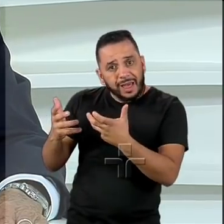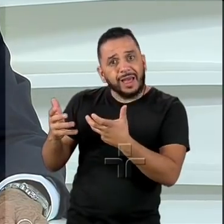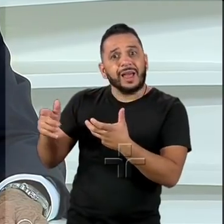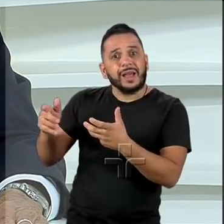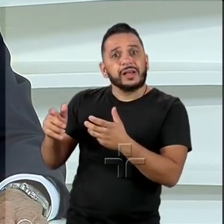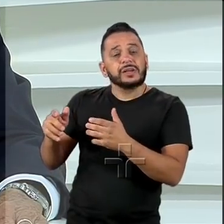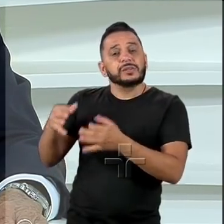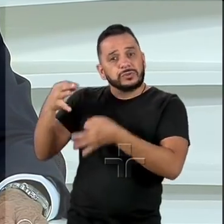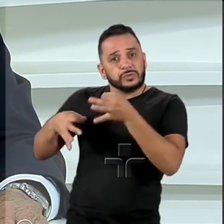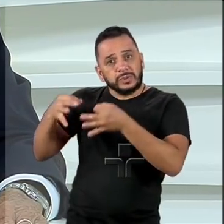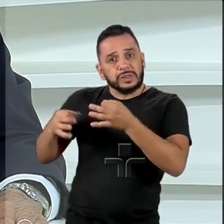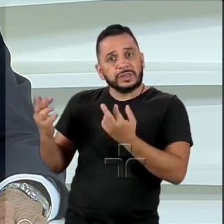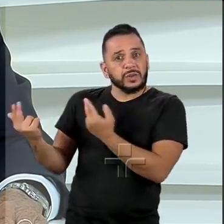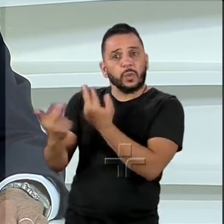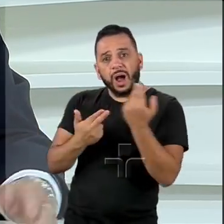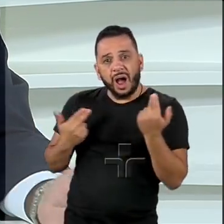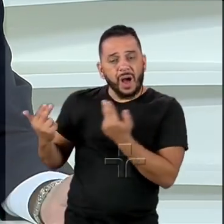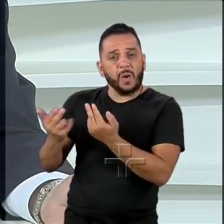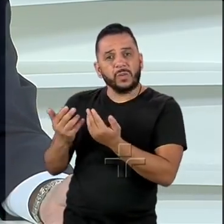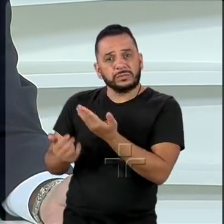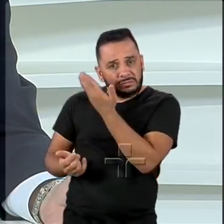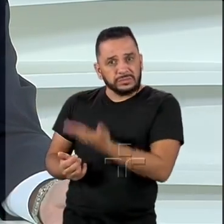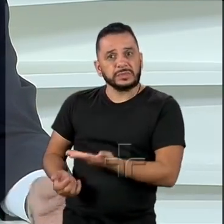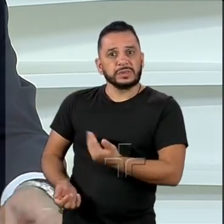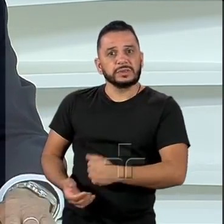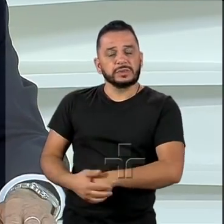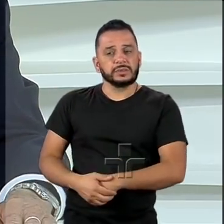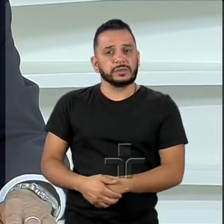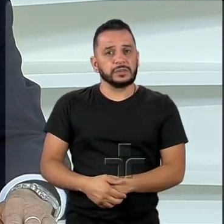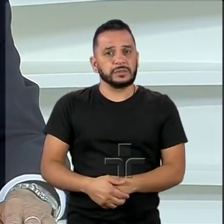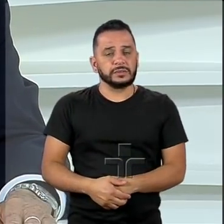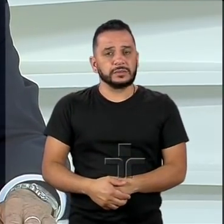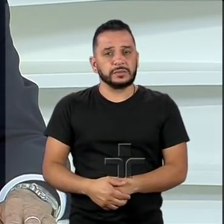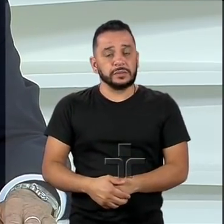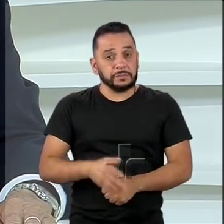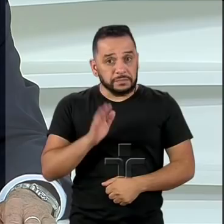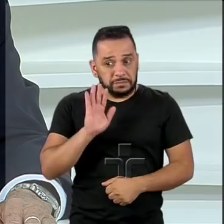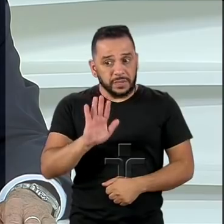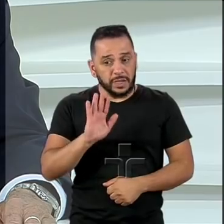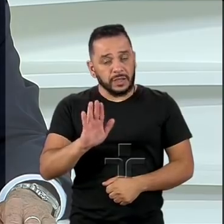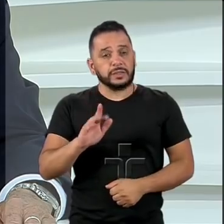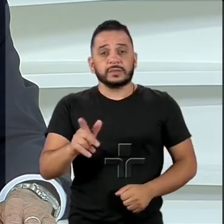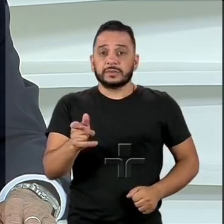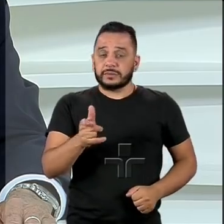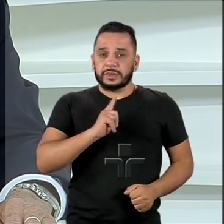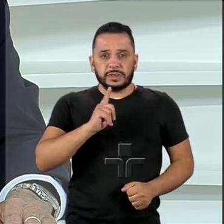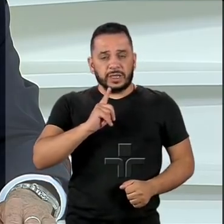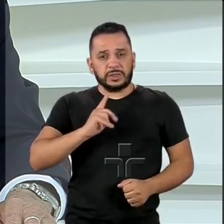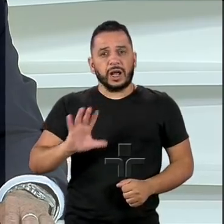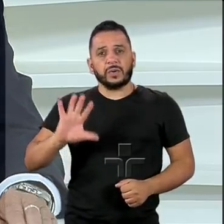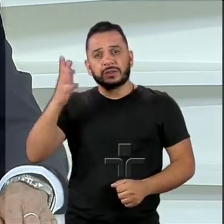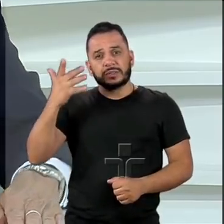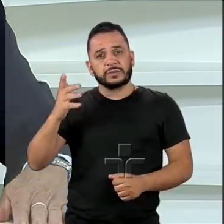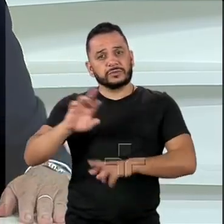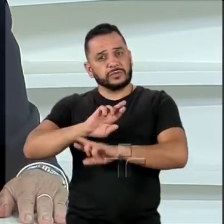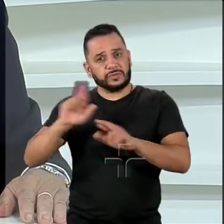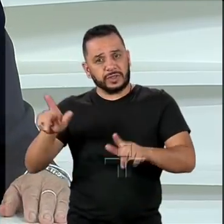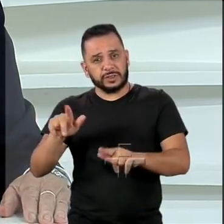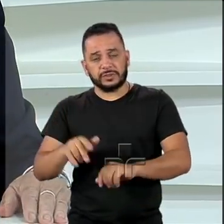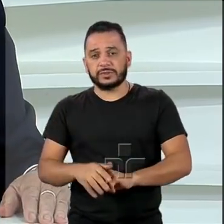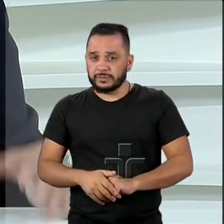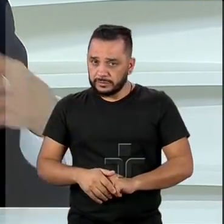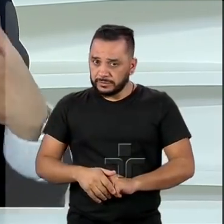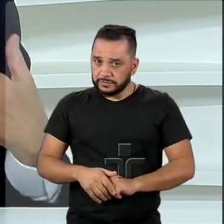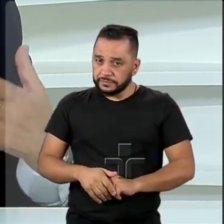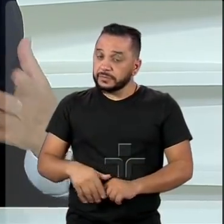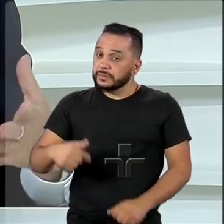Corte do Brasil. Mas, na verdade, não está acontecendo isso, não. Eu acho, no